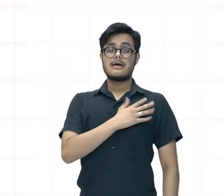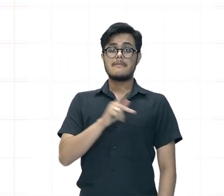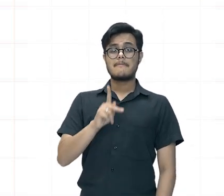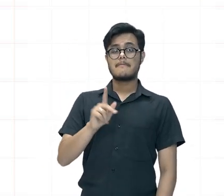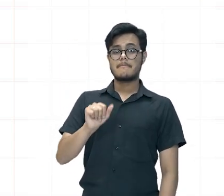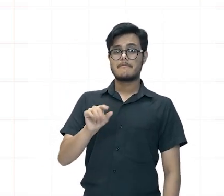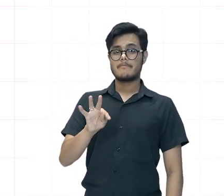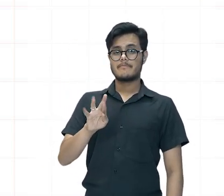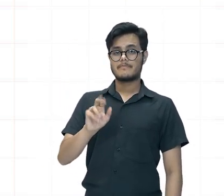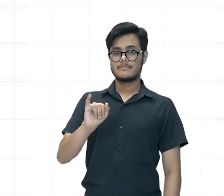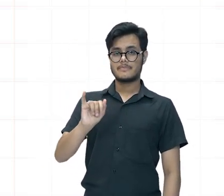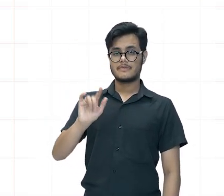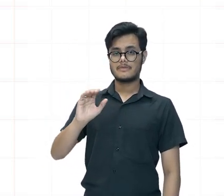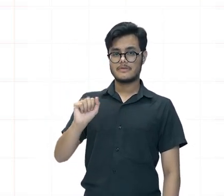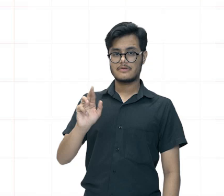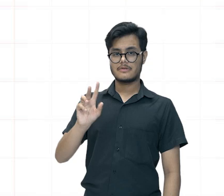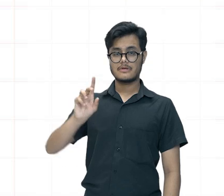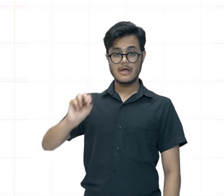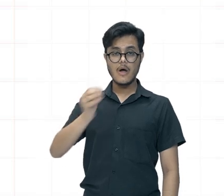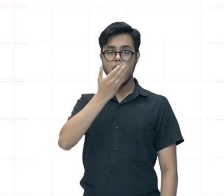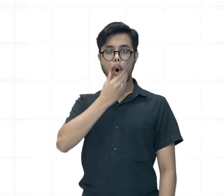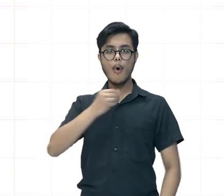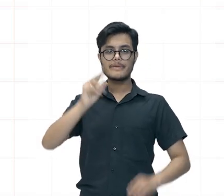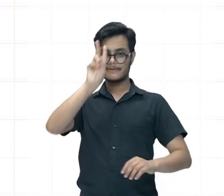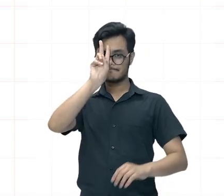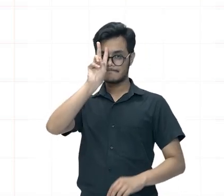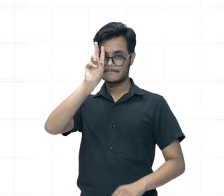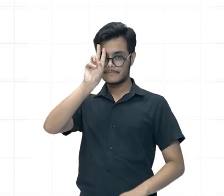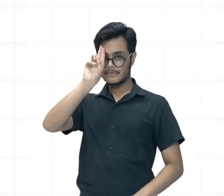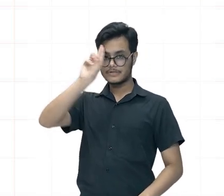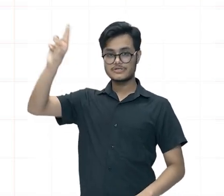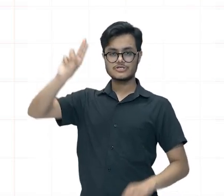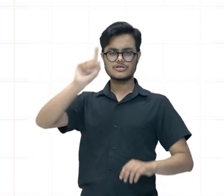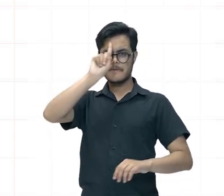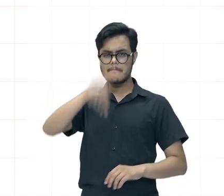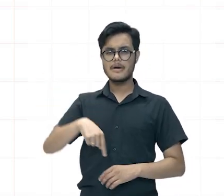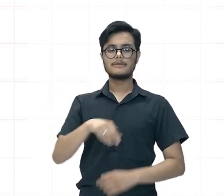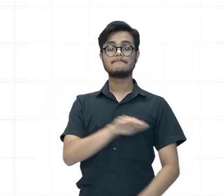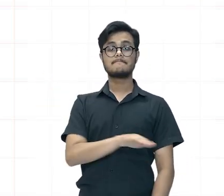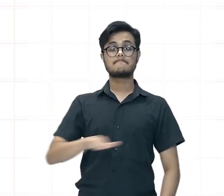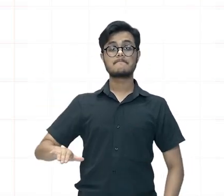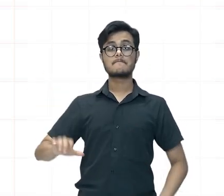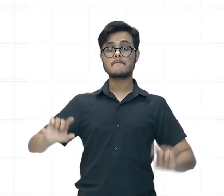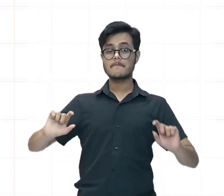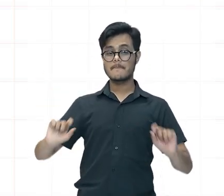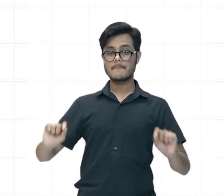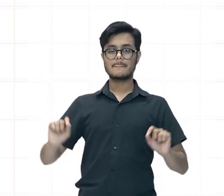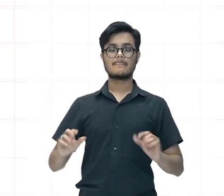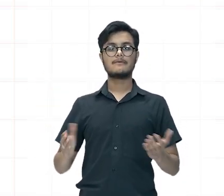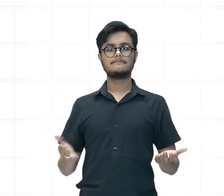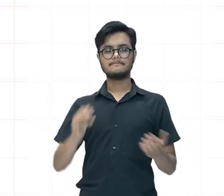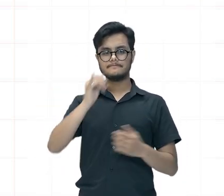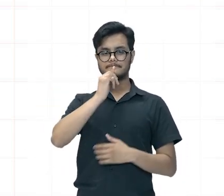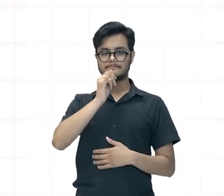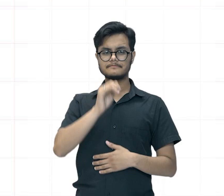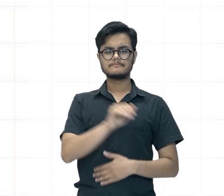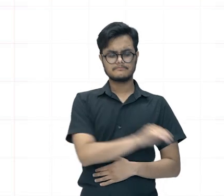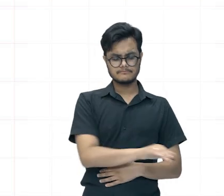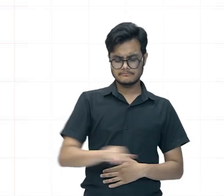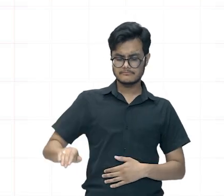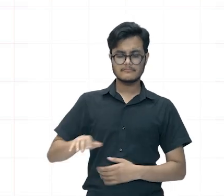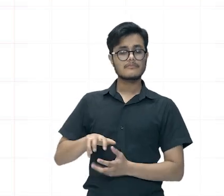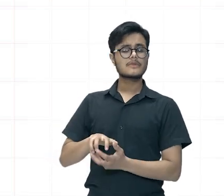patriarcado, são os homens que comandam. Vamos falar, então, agora sobre as crianças, tá? Eram retratadas como